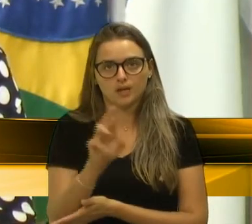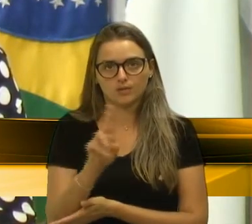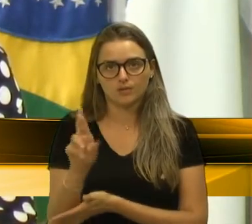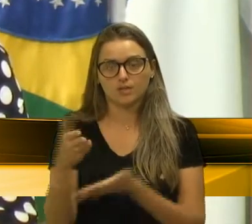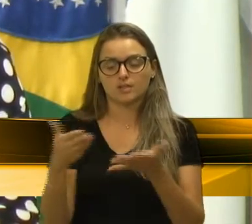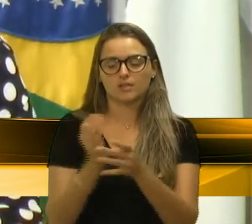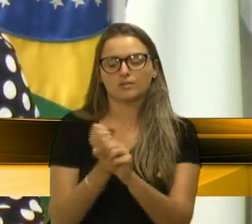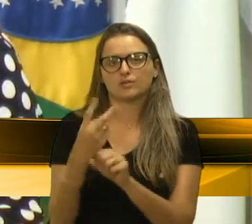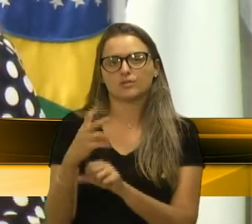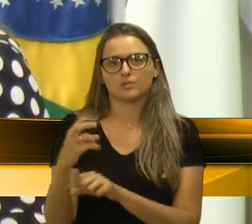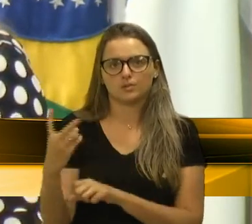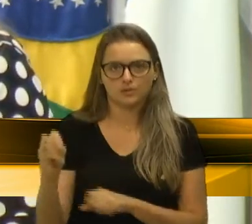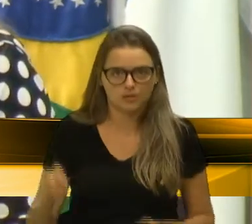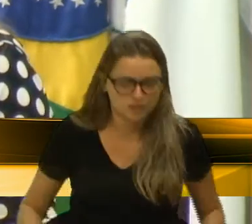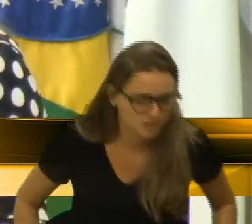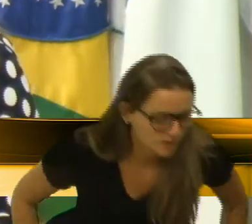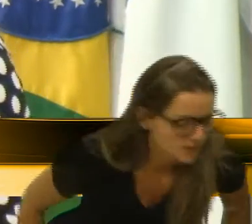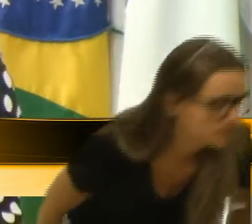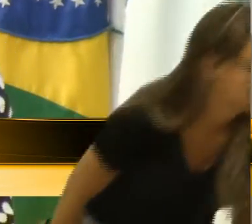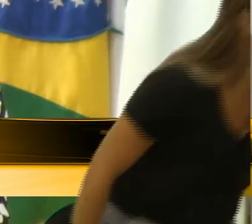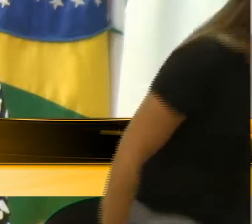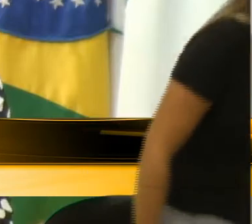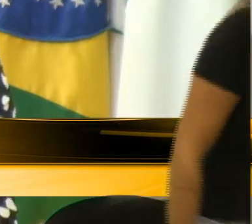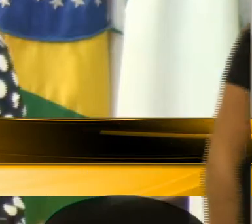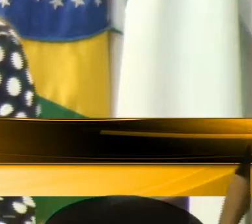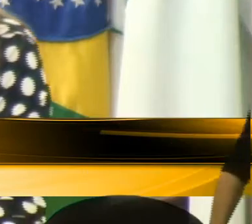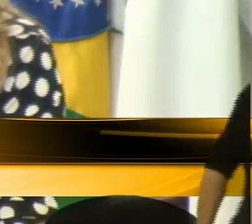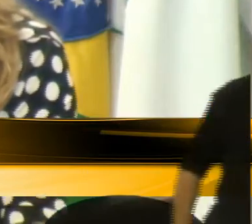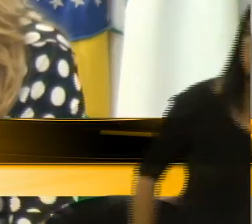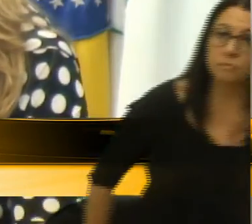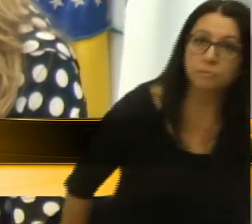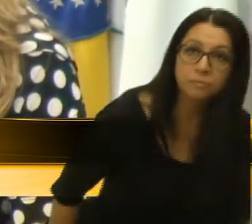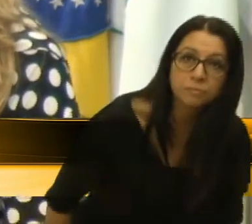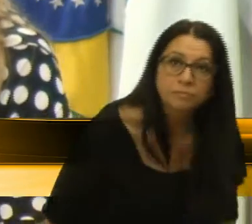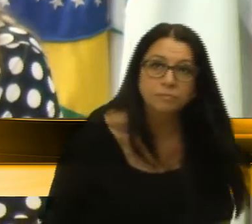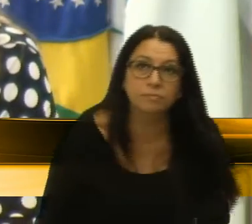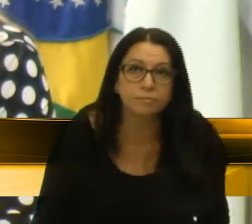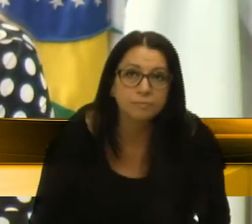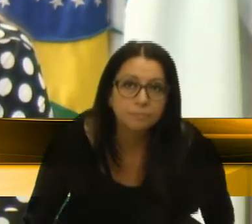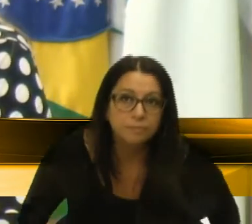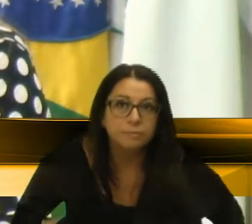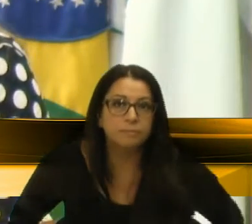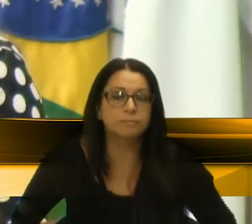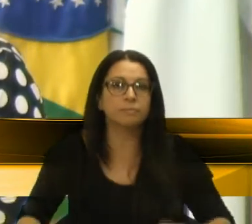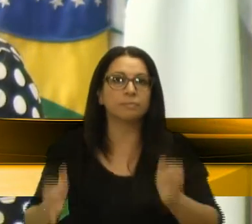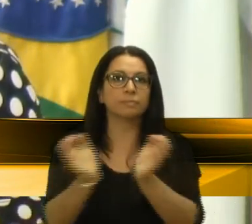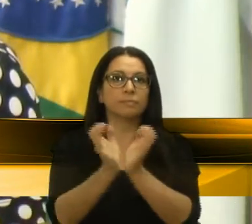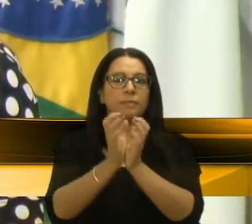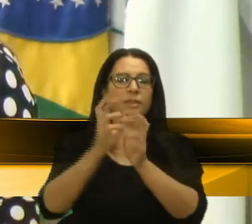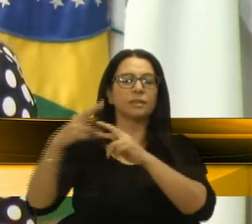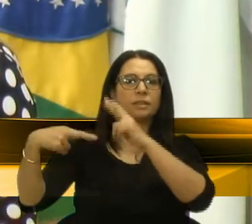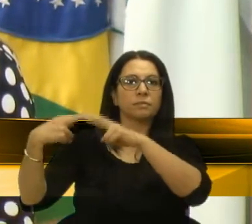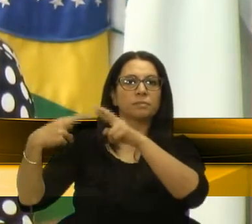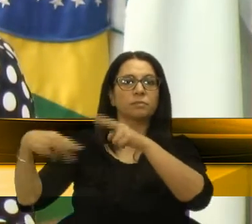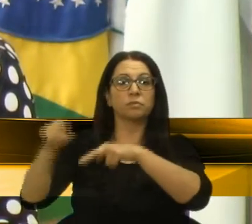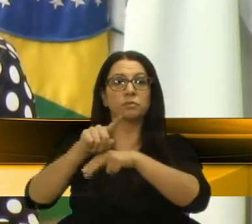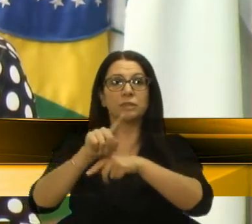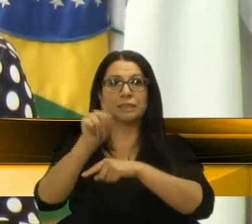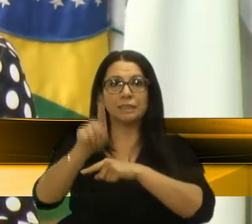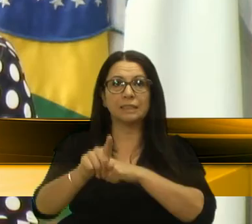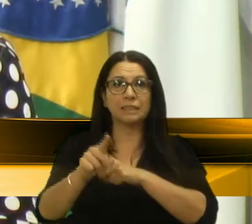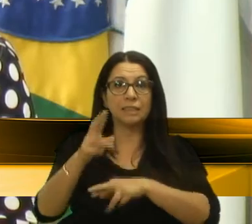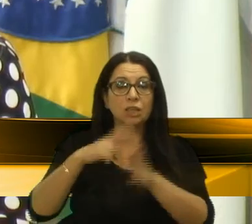2020. O pacote de reformas proposto inicialmente pelo governo era de, em 10 anos,